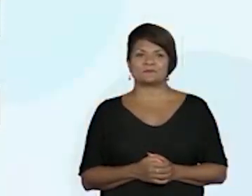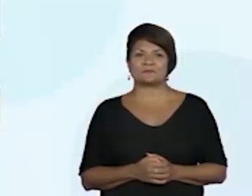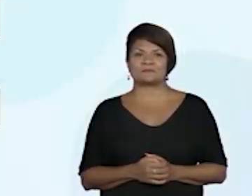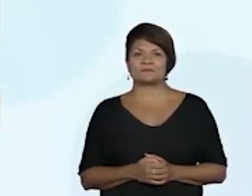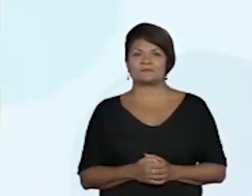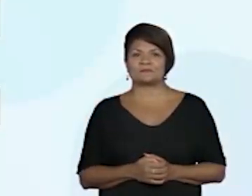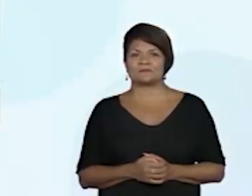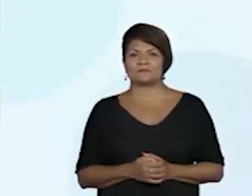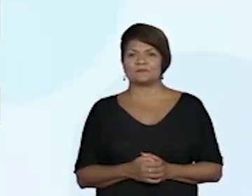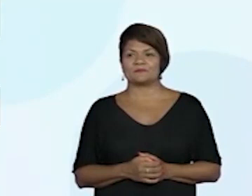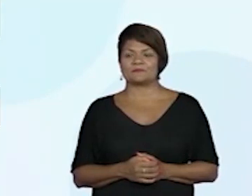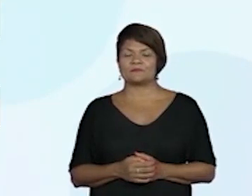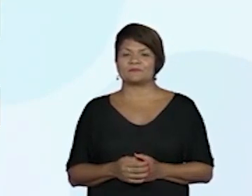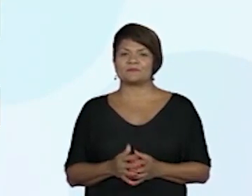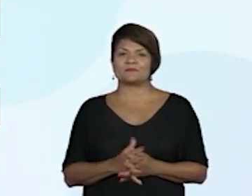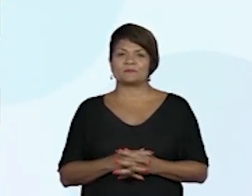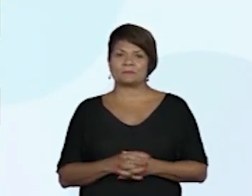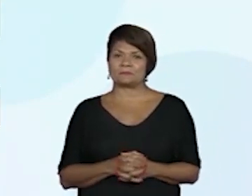222.